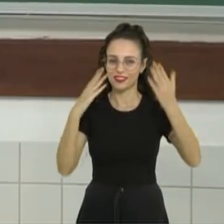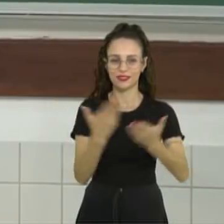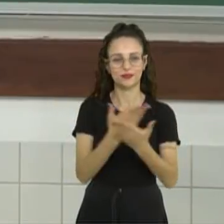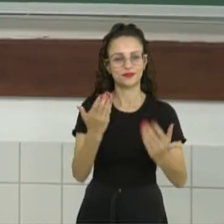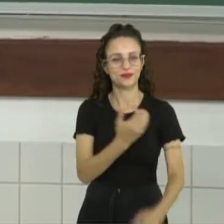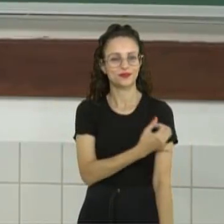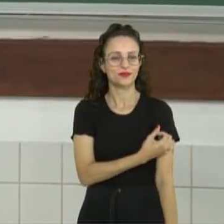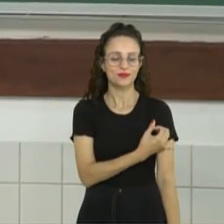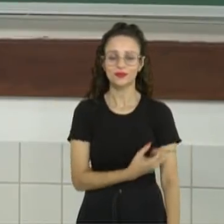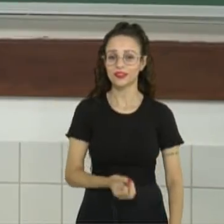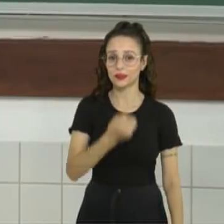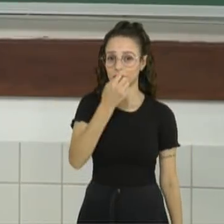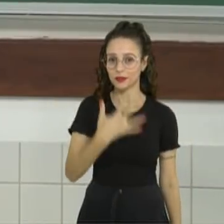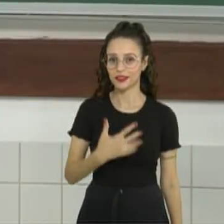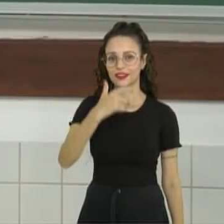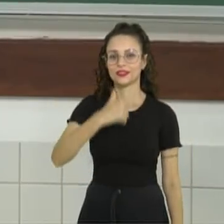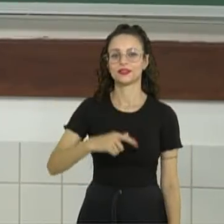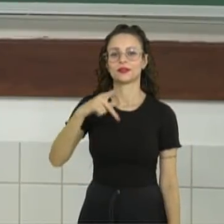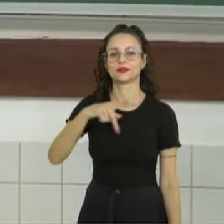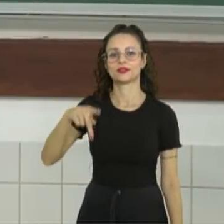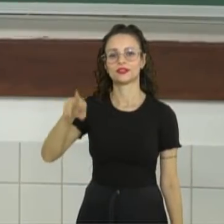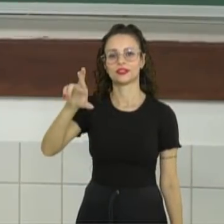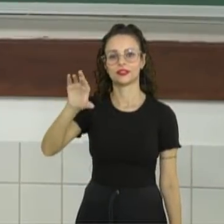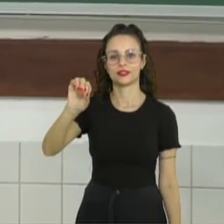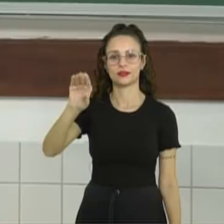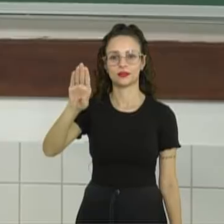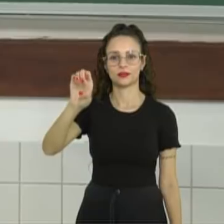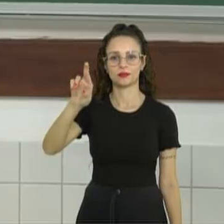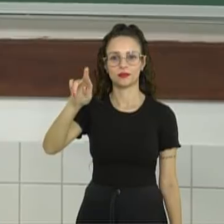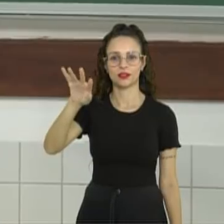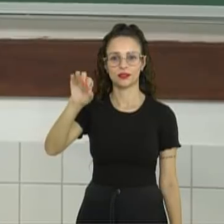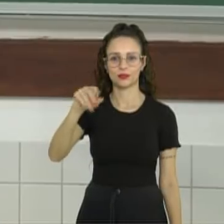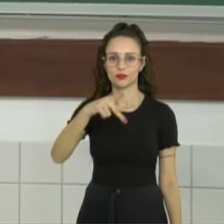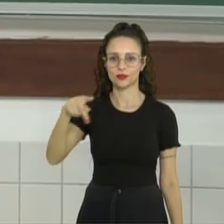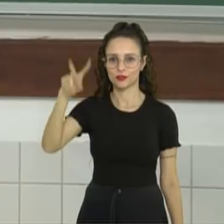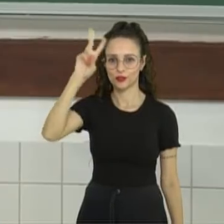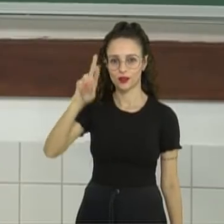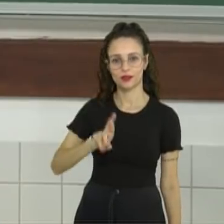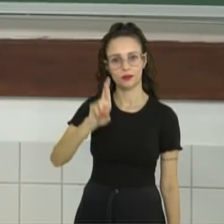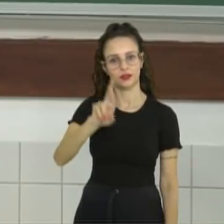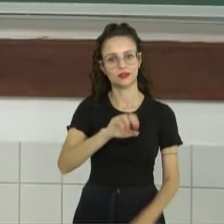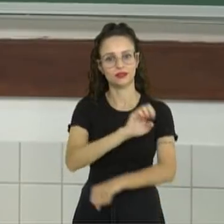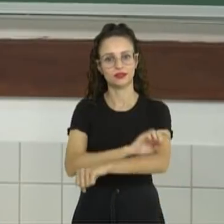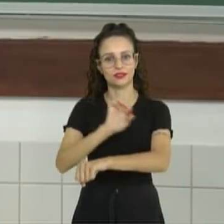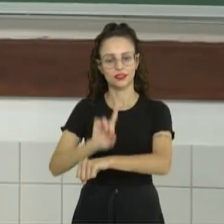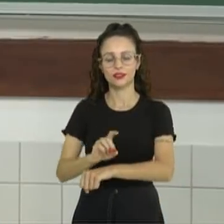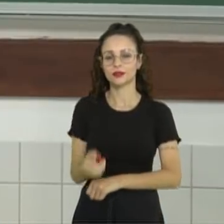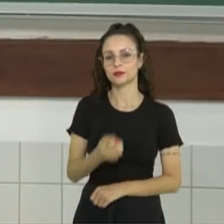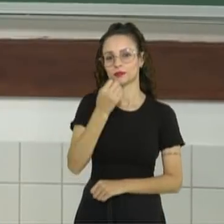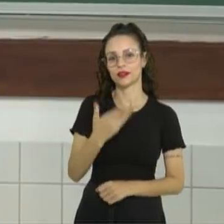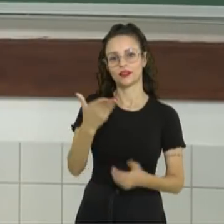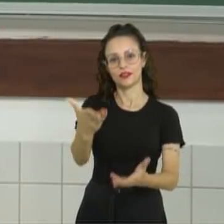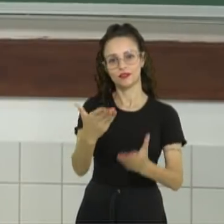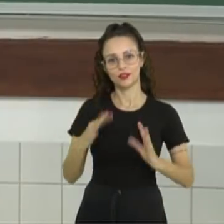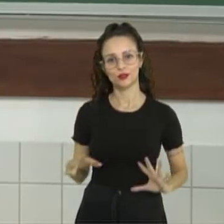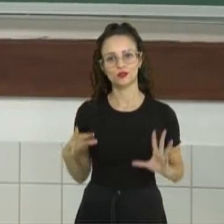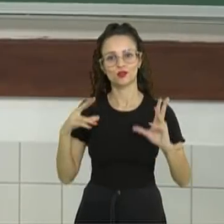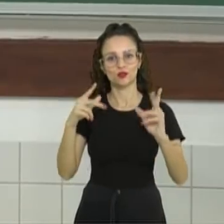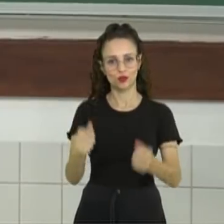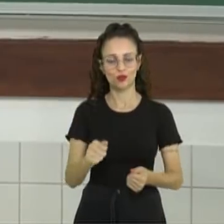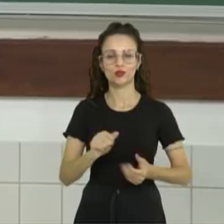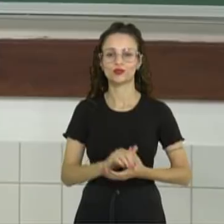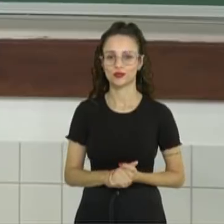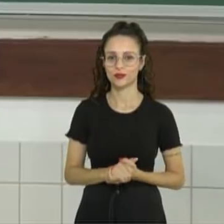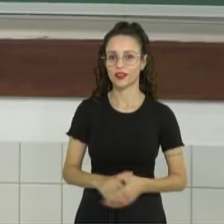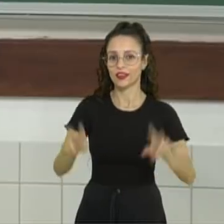Galerinha do sexto ano, tudo bem? Sou o professor Roberto Falcione, professor de História. Em nome da Secretaria de Educação do Estado do Paraná, sejam todos bem-vindos